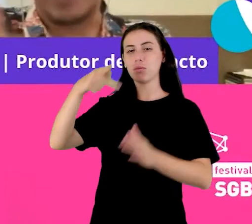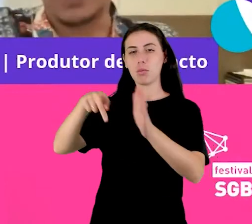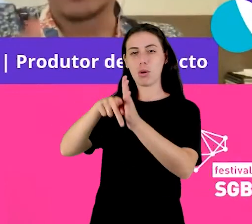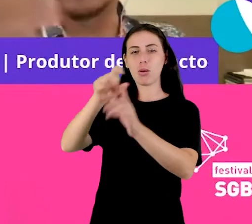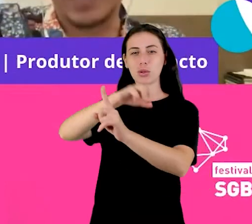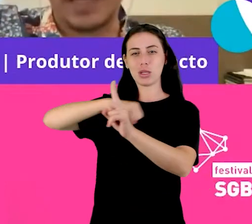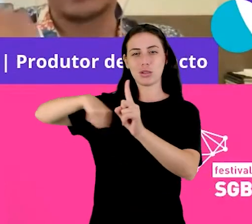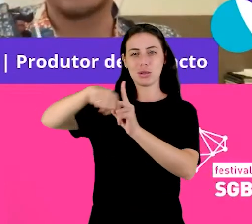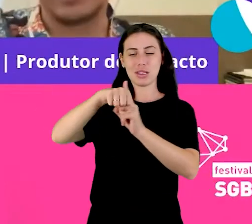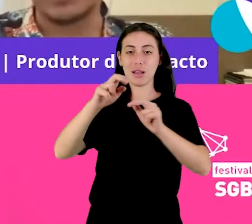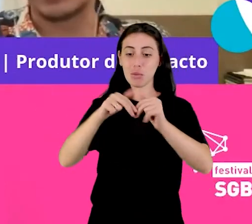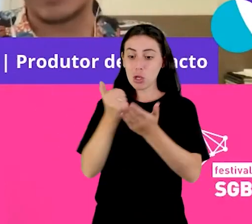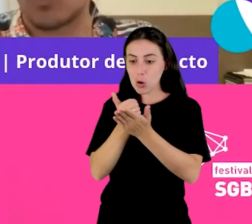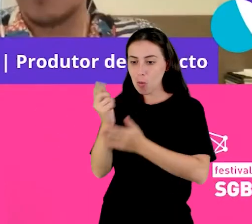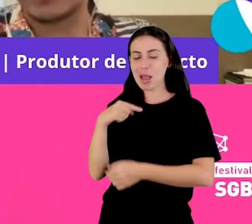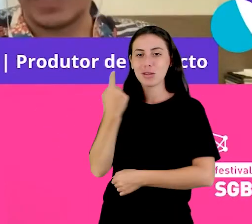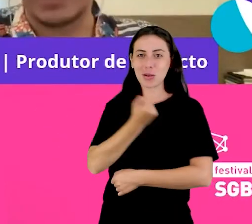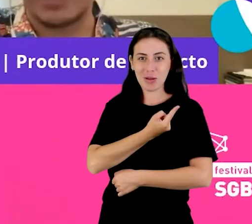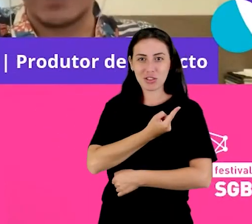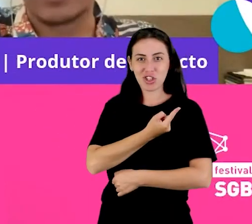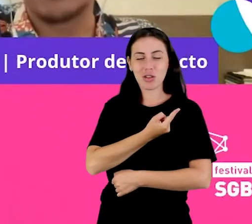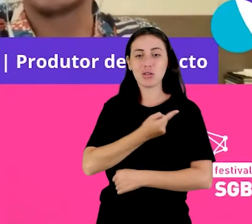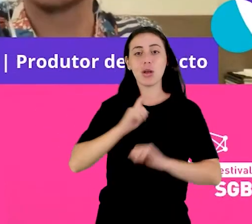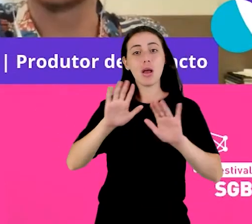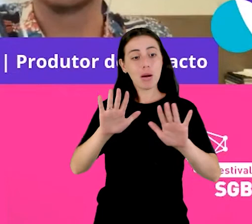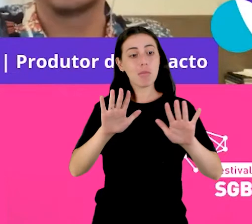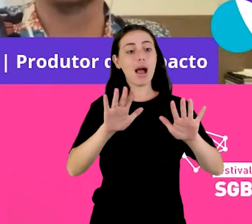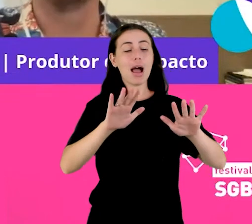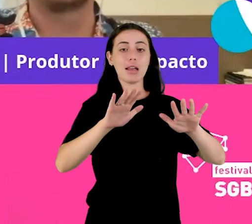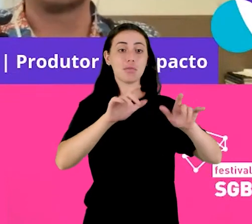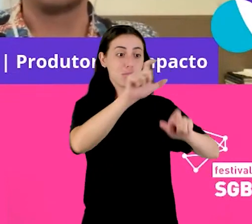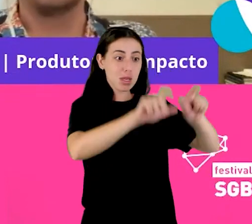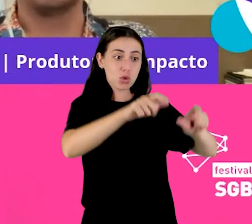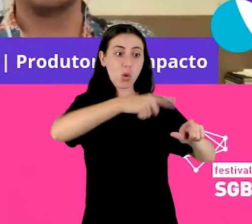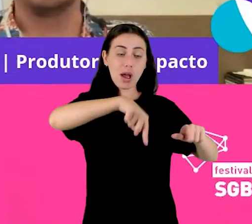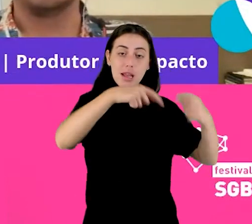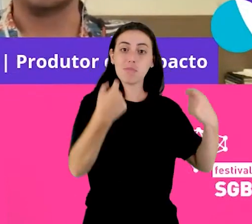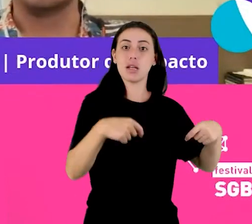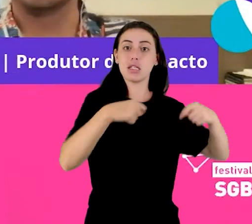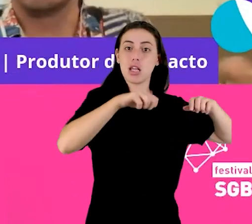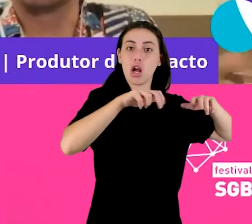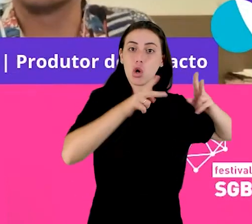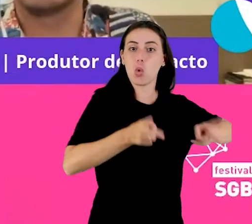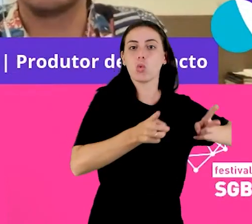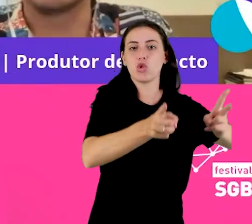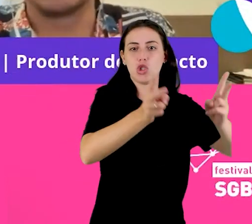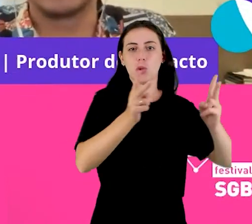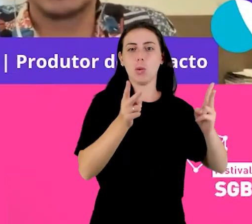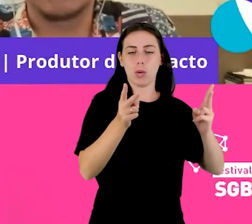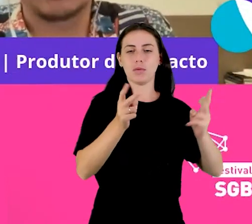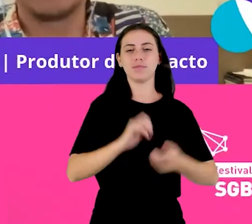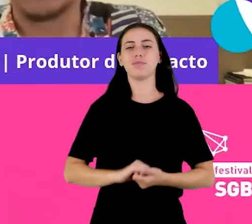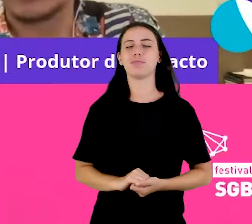é um trabalho também que a gente sabe que começa aqui e depois ele precisa continuar, né? E também é um pouco dessa aflição,